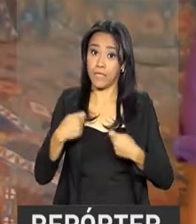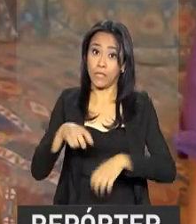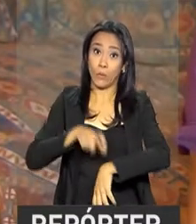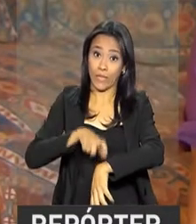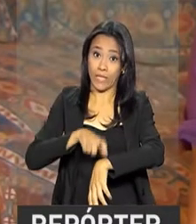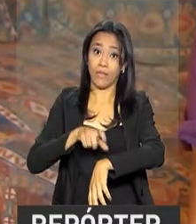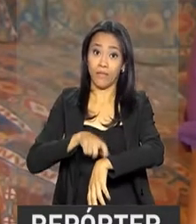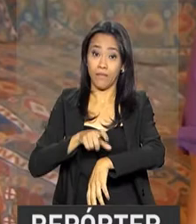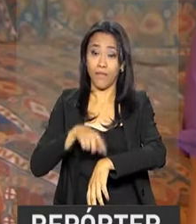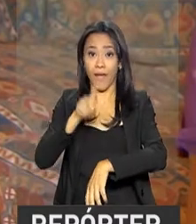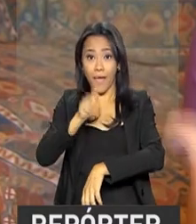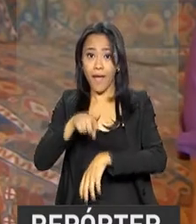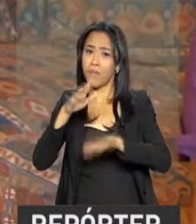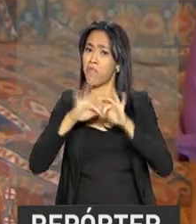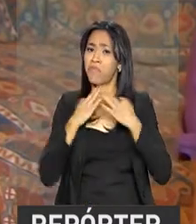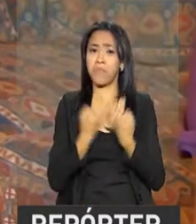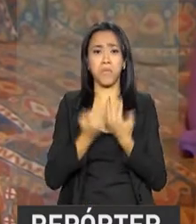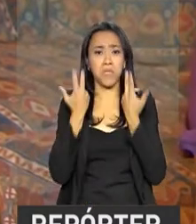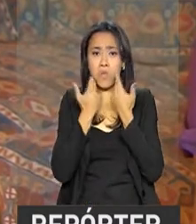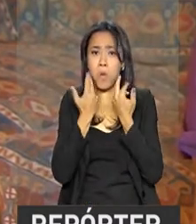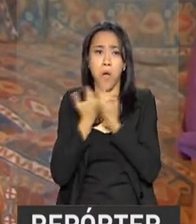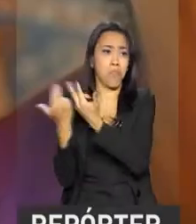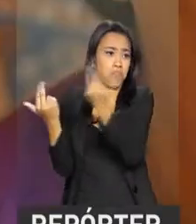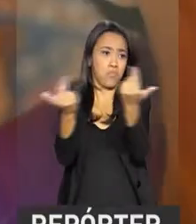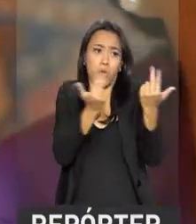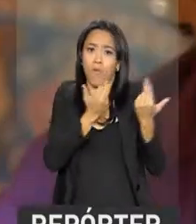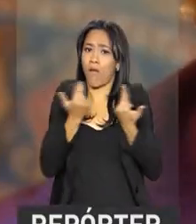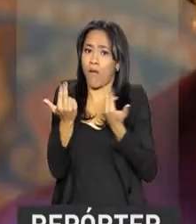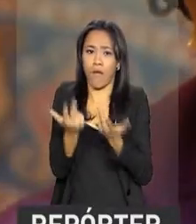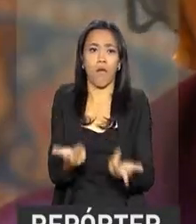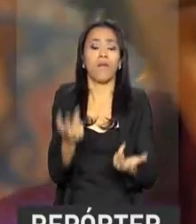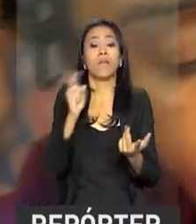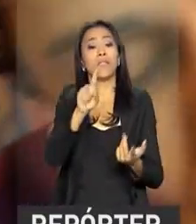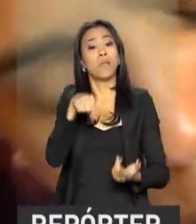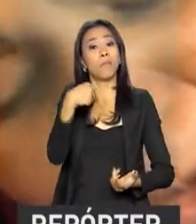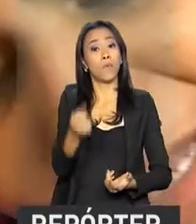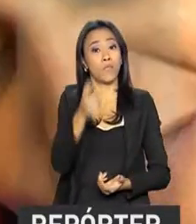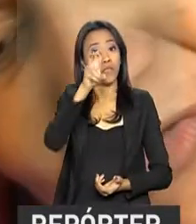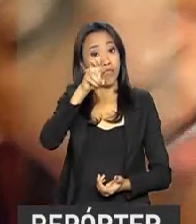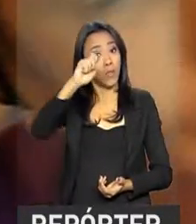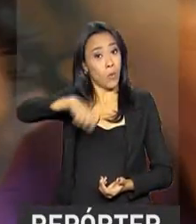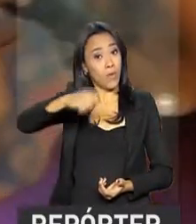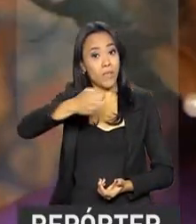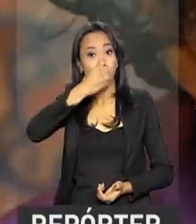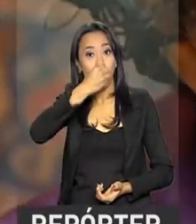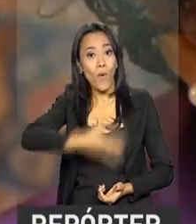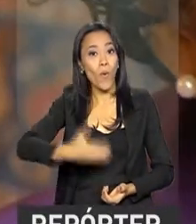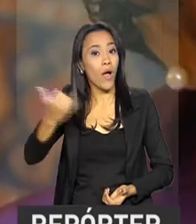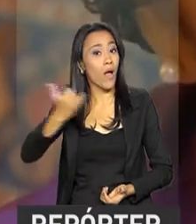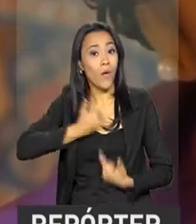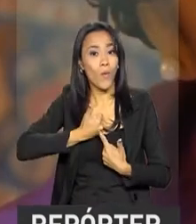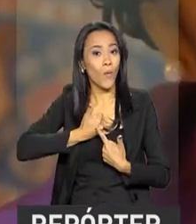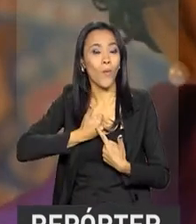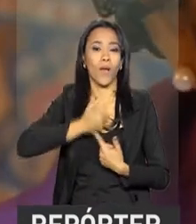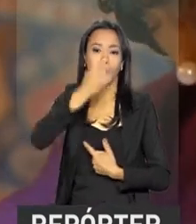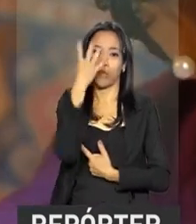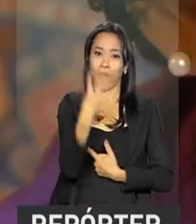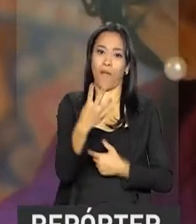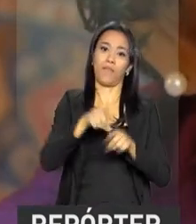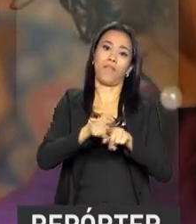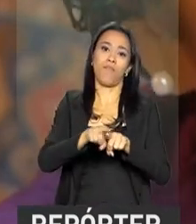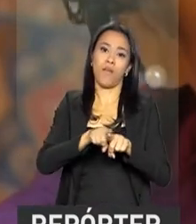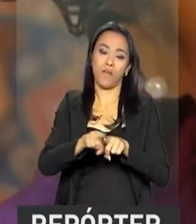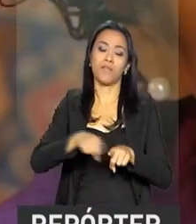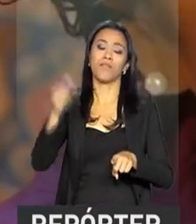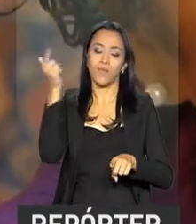a rotina era de uma família como qualquer outra. E depois de 5 meses, a boa notícia. As quatro irmãs